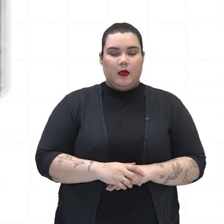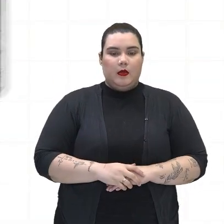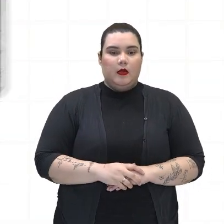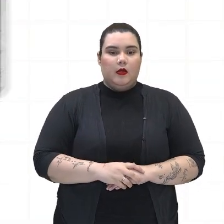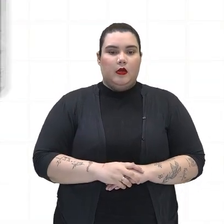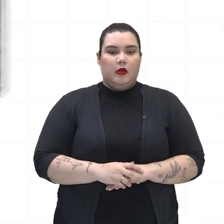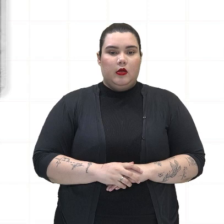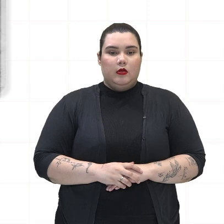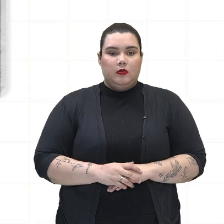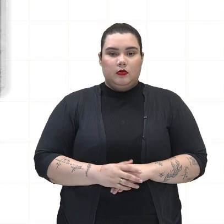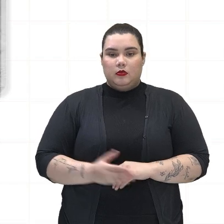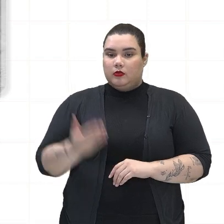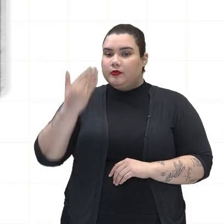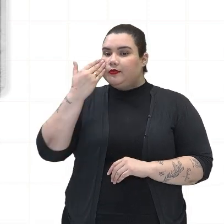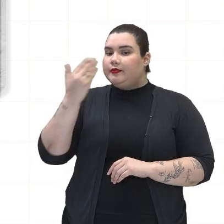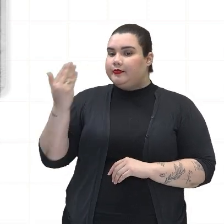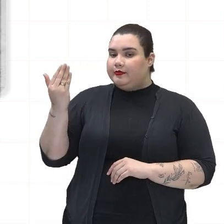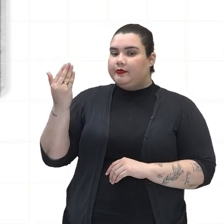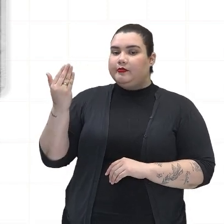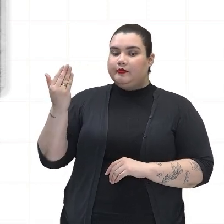E assim, né,